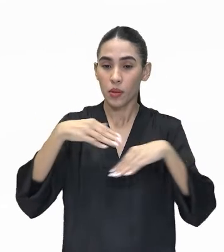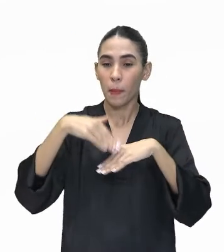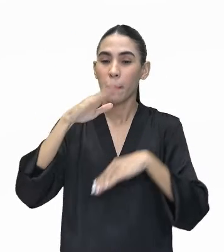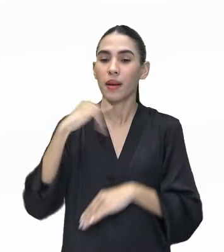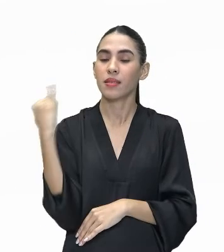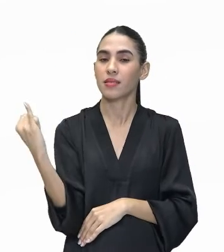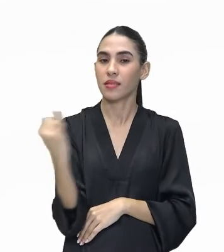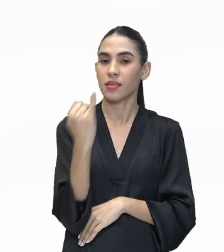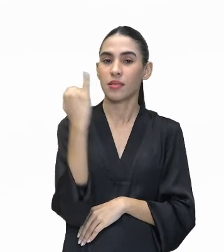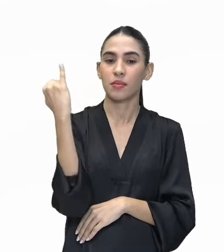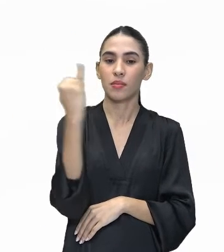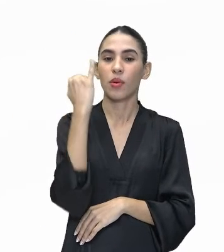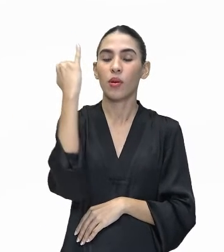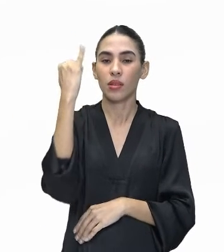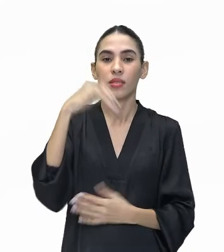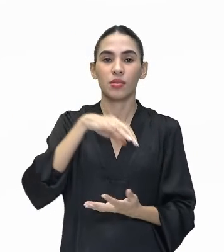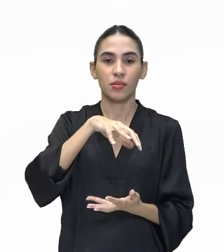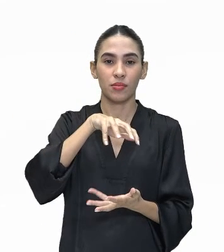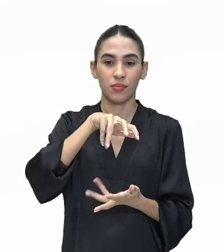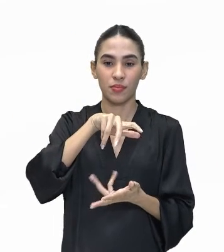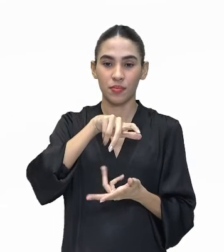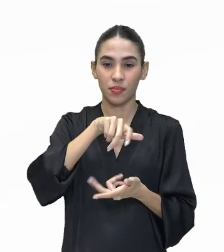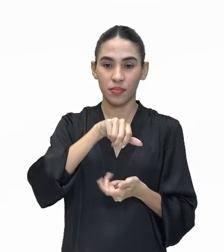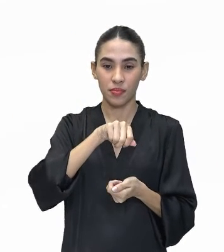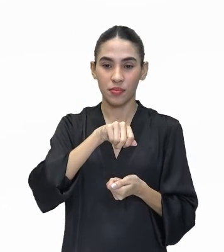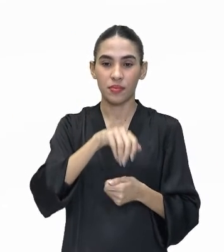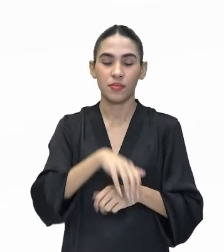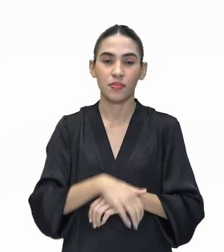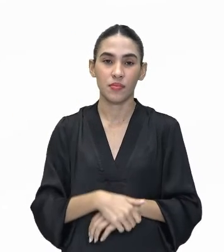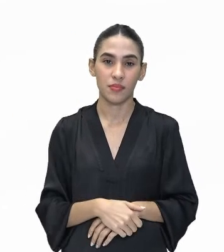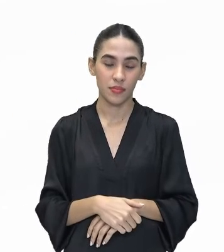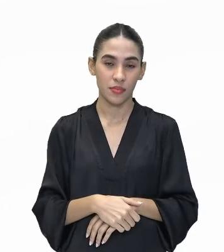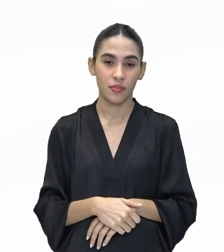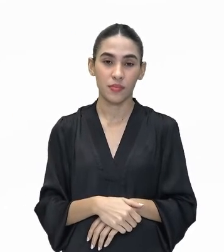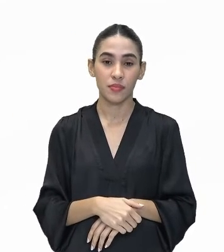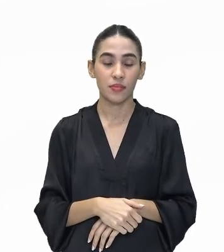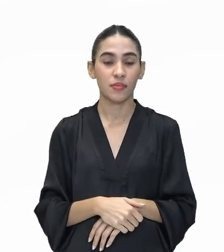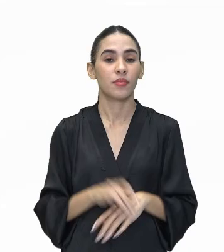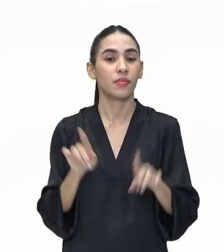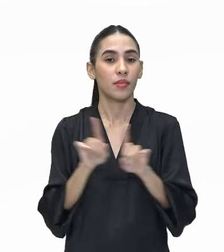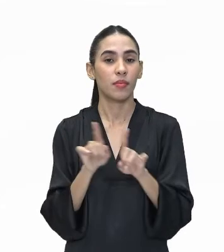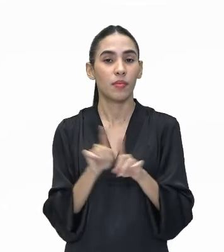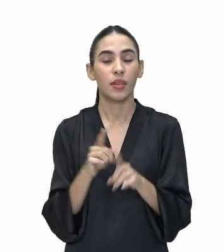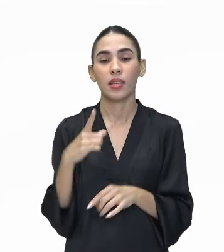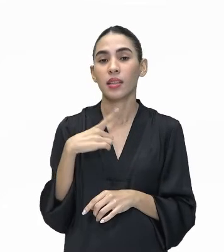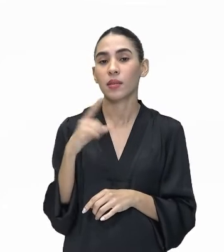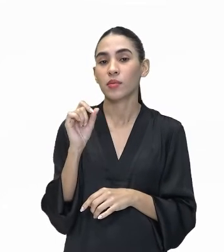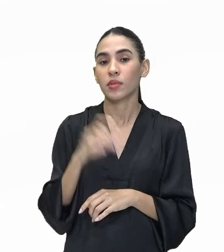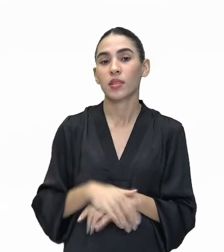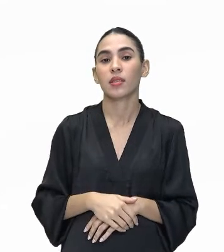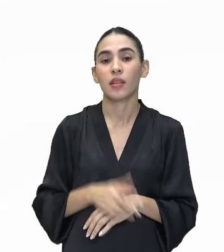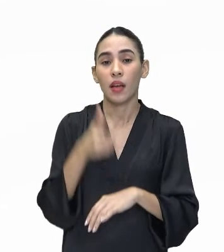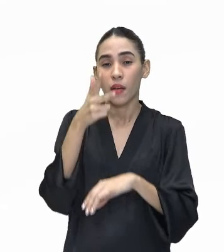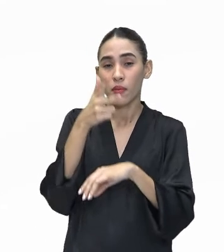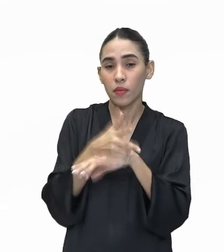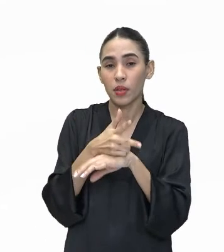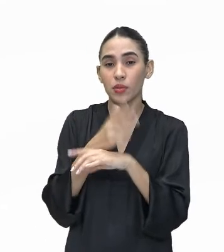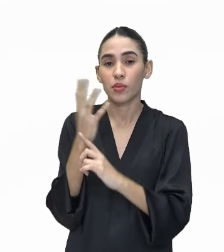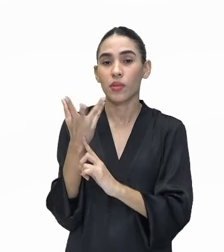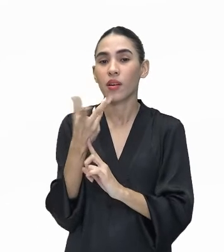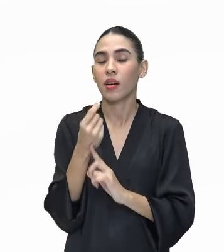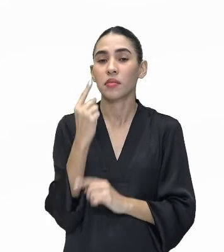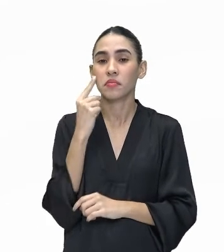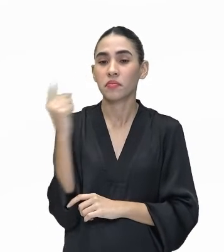mais importantes do mundo. Também nós temos a videoarte. O que vem ser